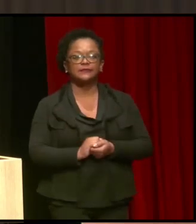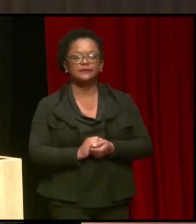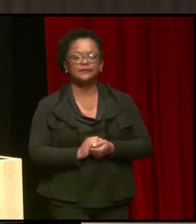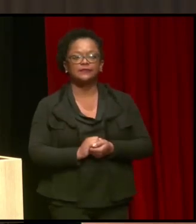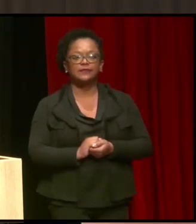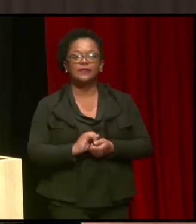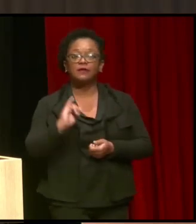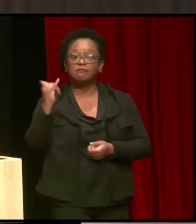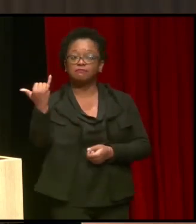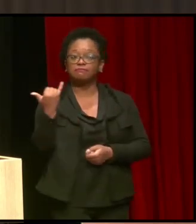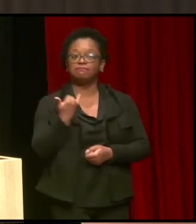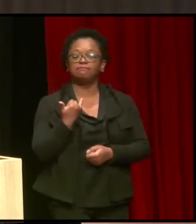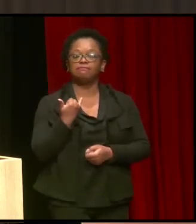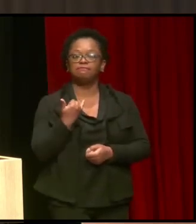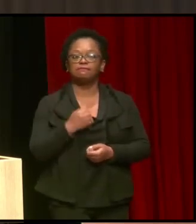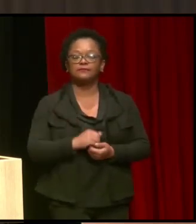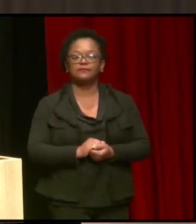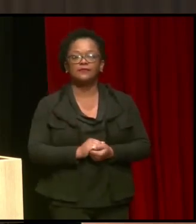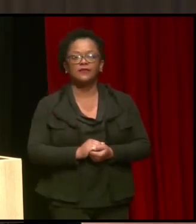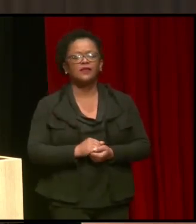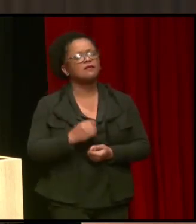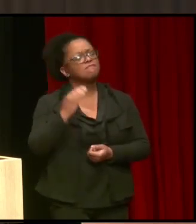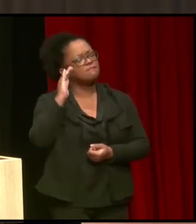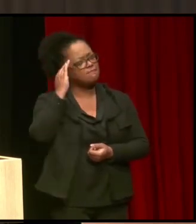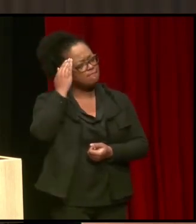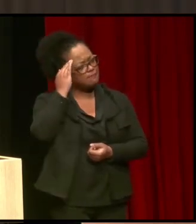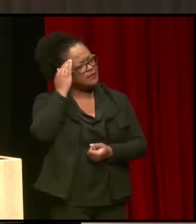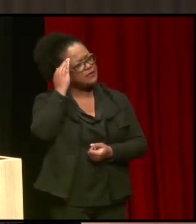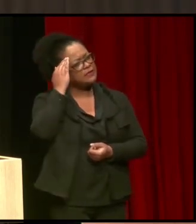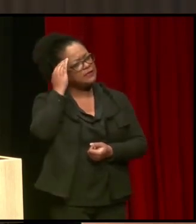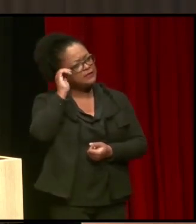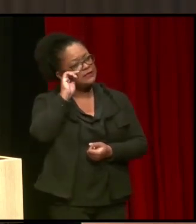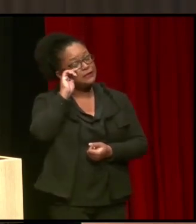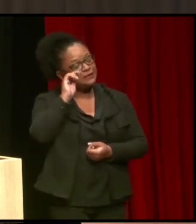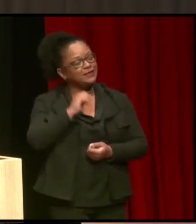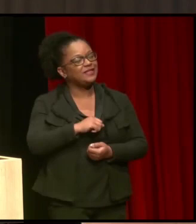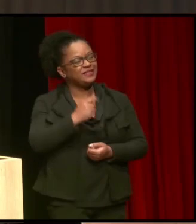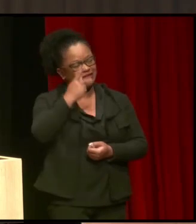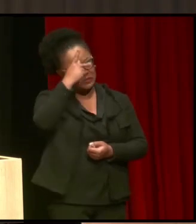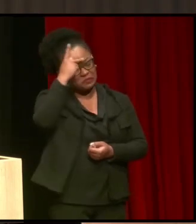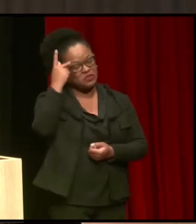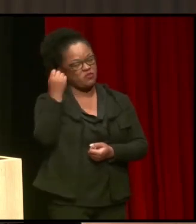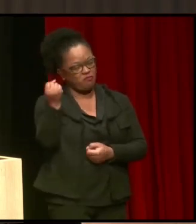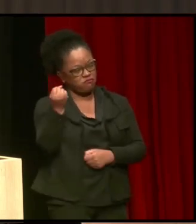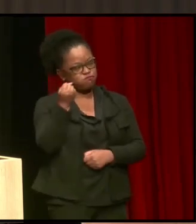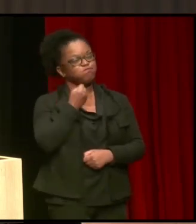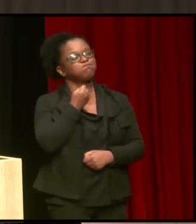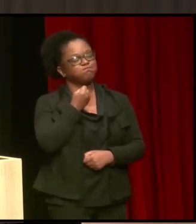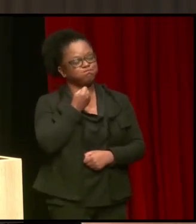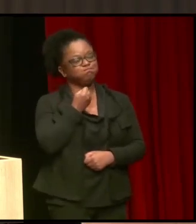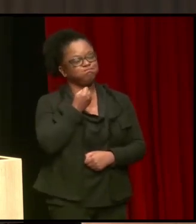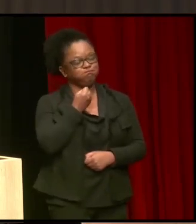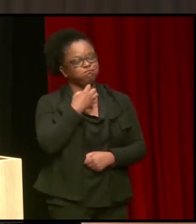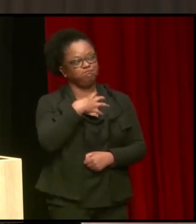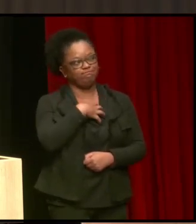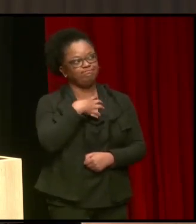disse: eu entendo quando alguém diz que quer se matar, porque eu pensei nisso.